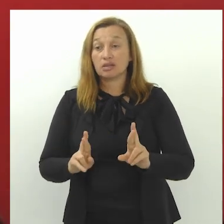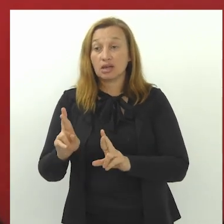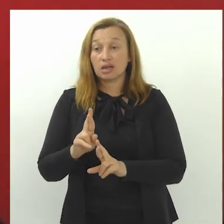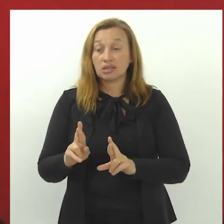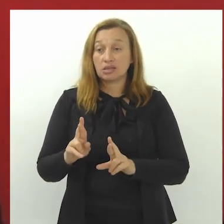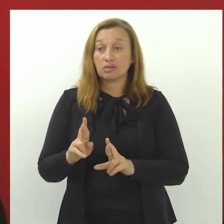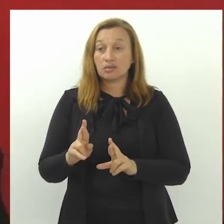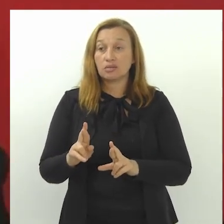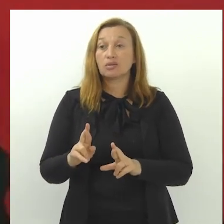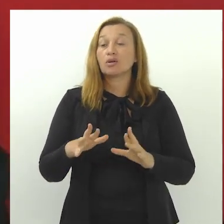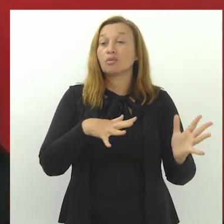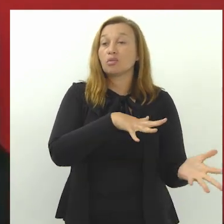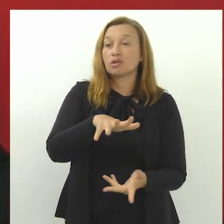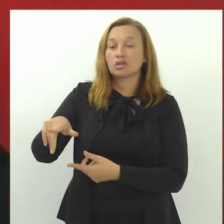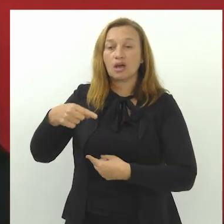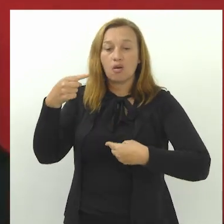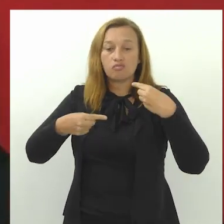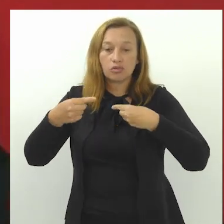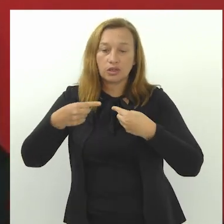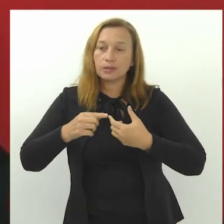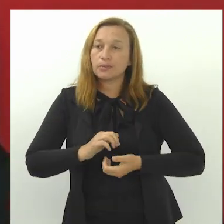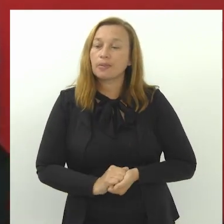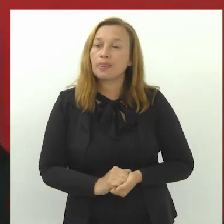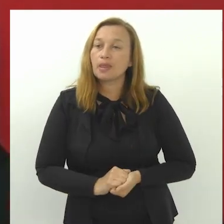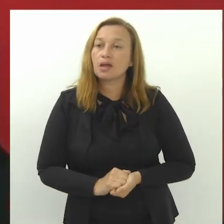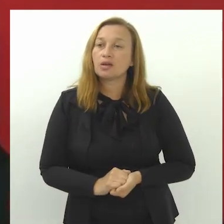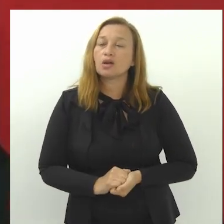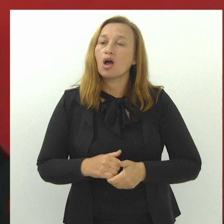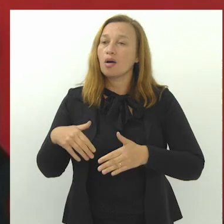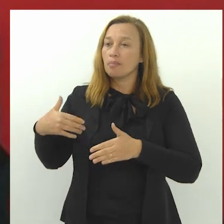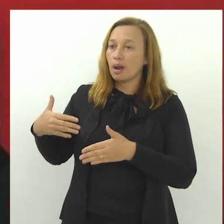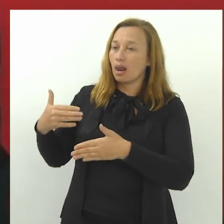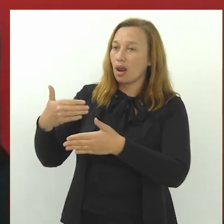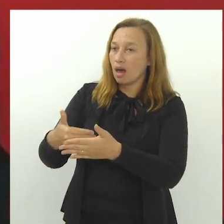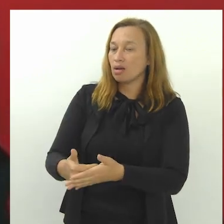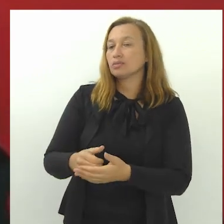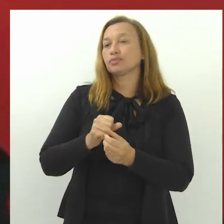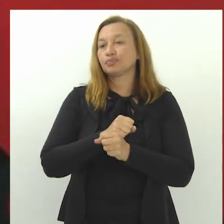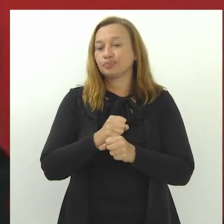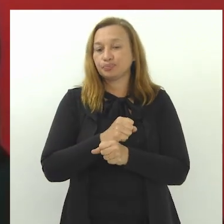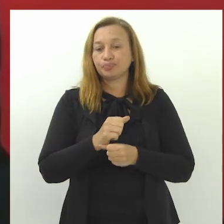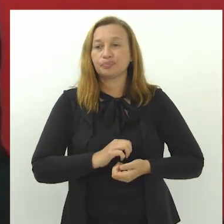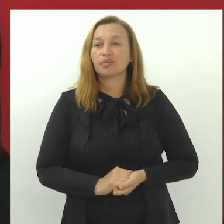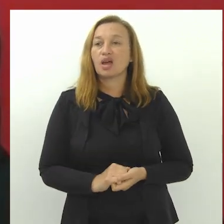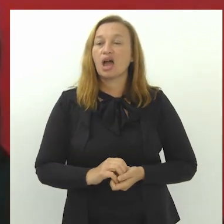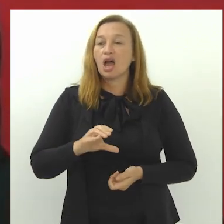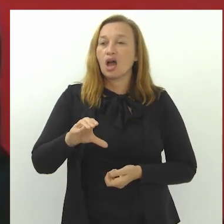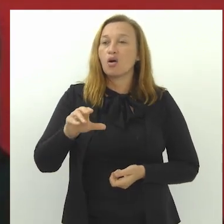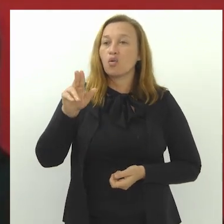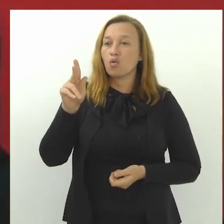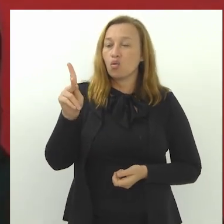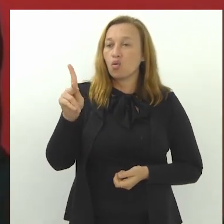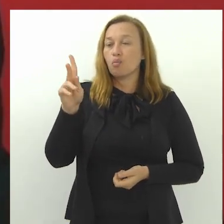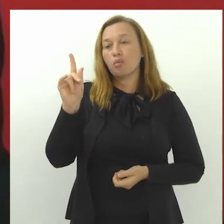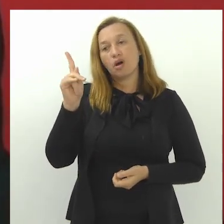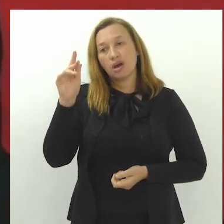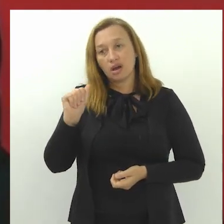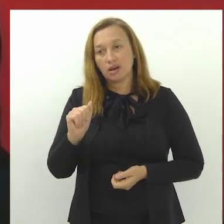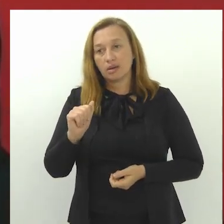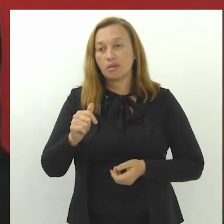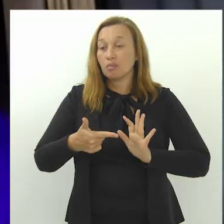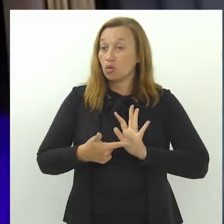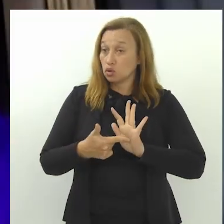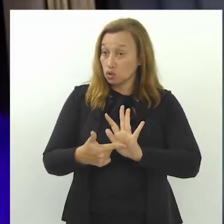G20 Social trouxe como processo se deu, né, ao longo do ano. A